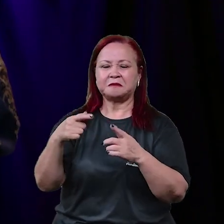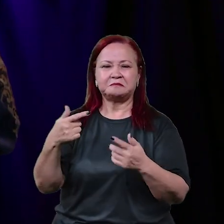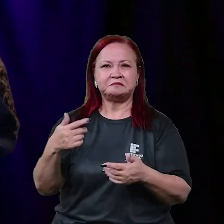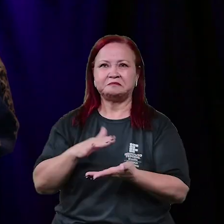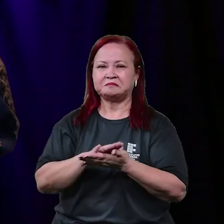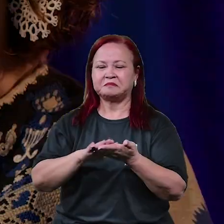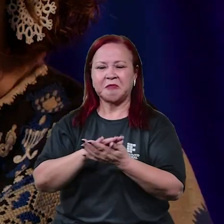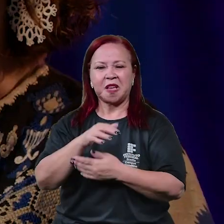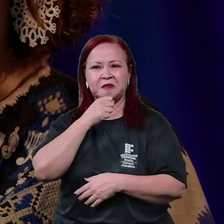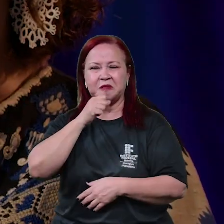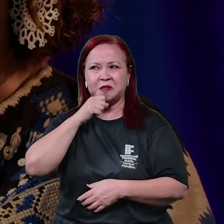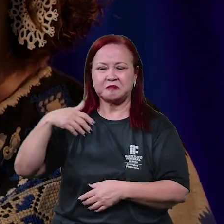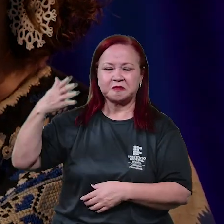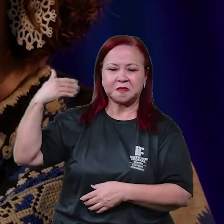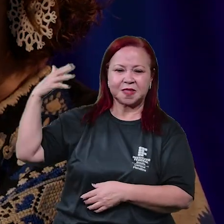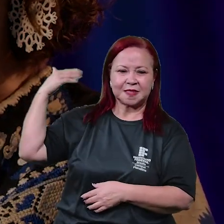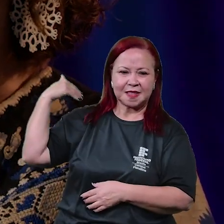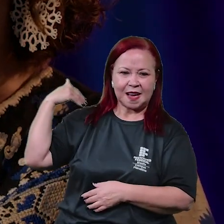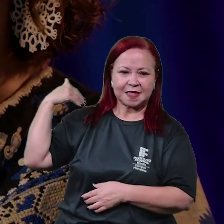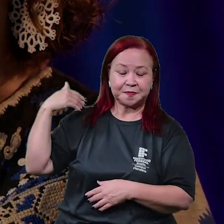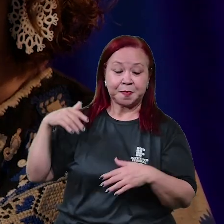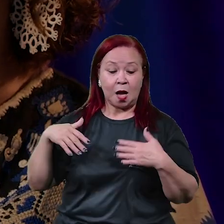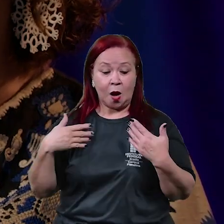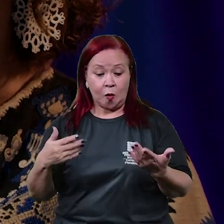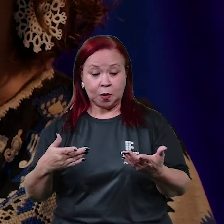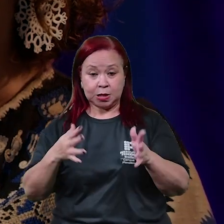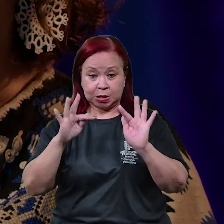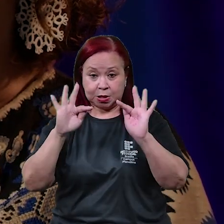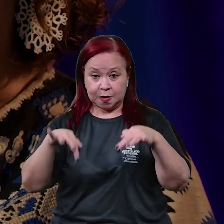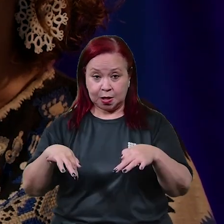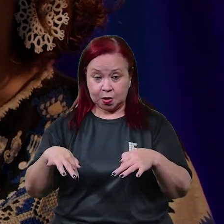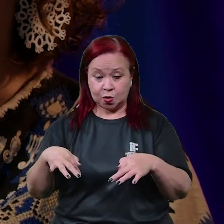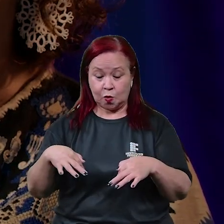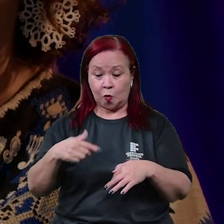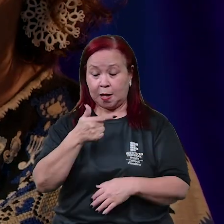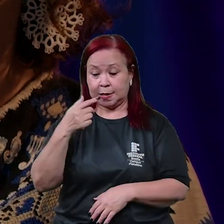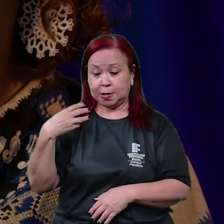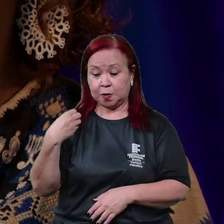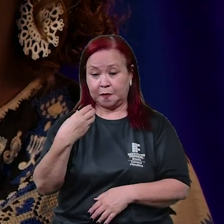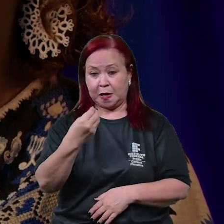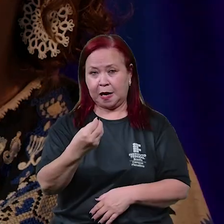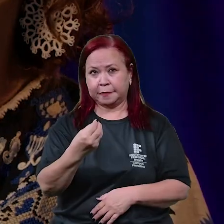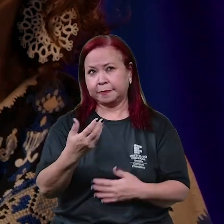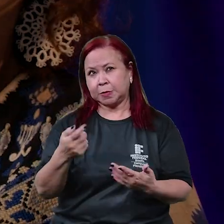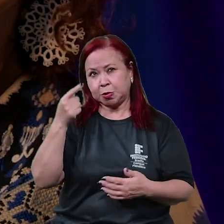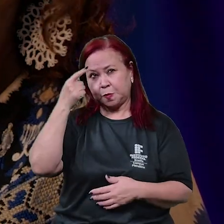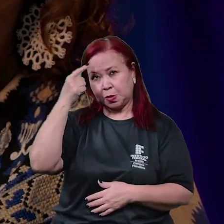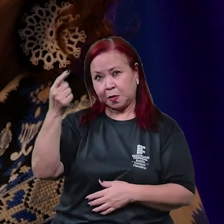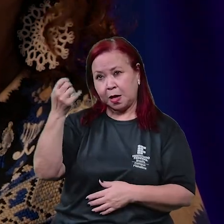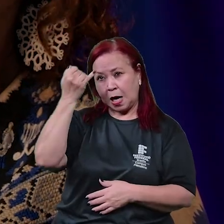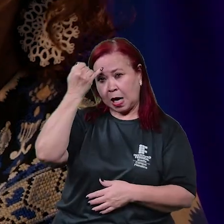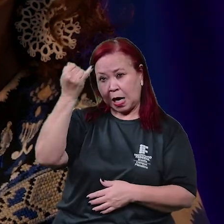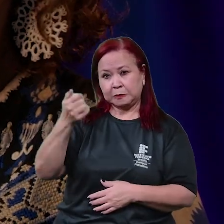ancestrais. Então, quando a gente finalizou essa segunda viagem, a gente não pode, porque